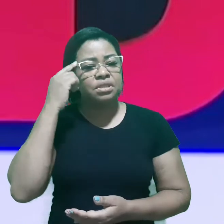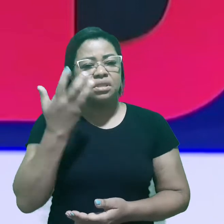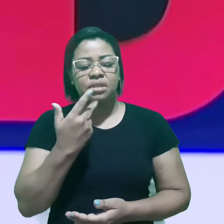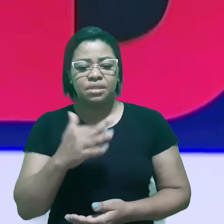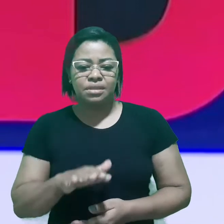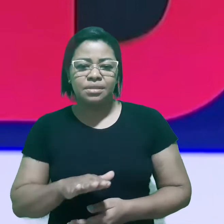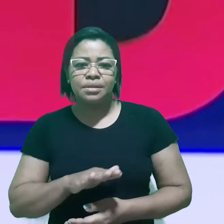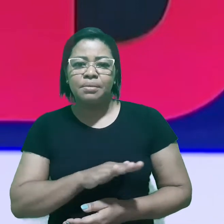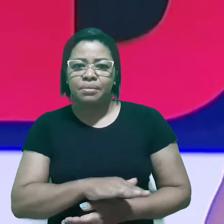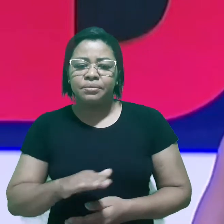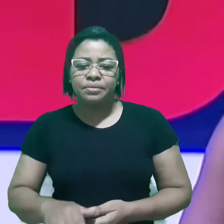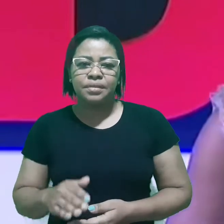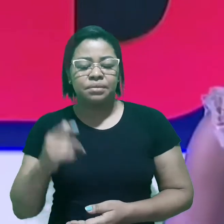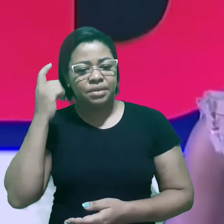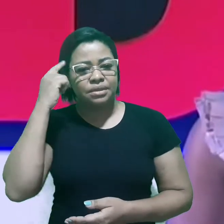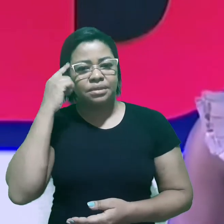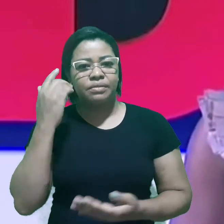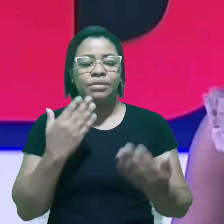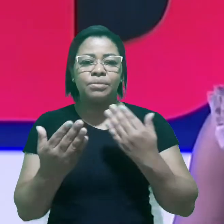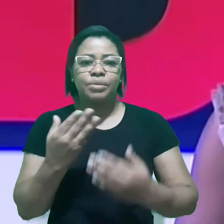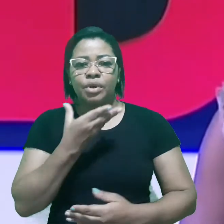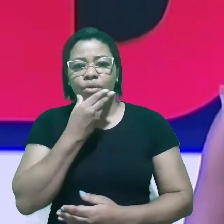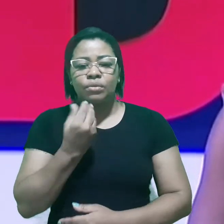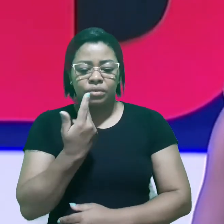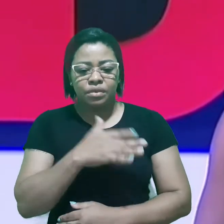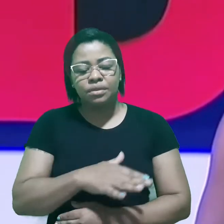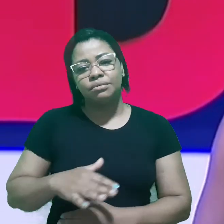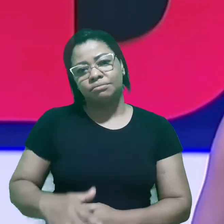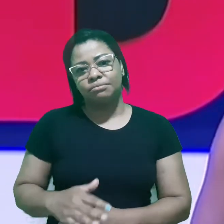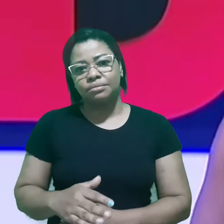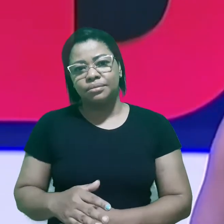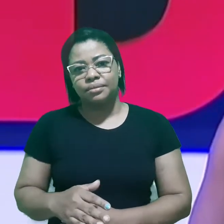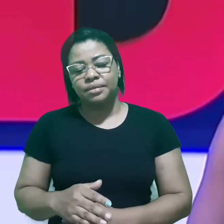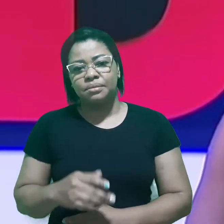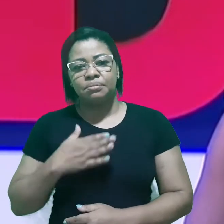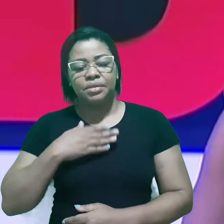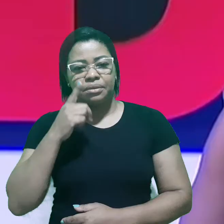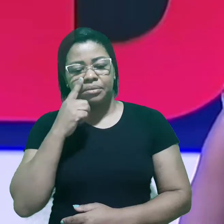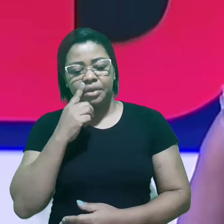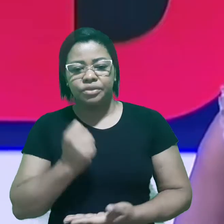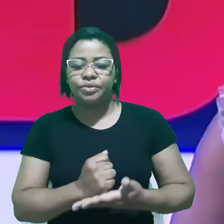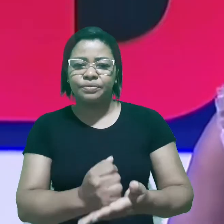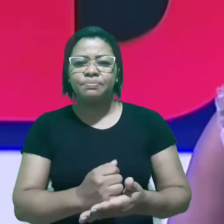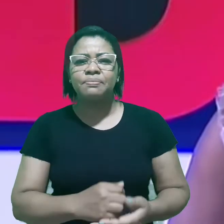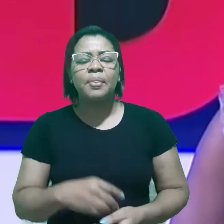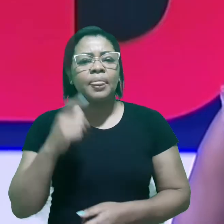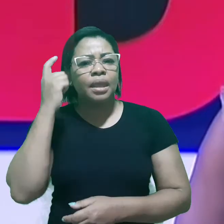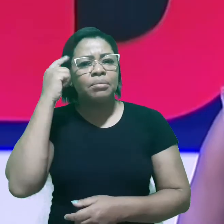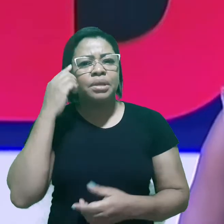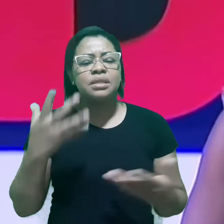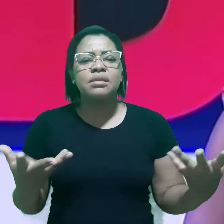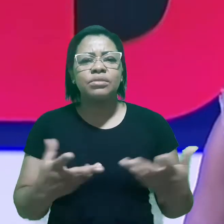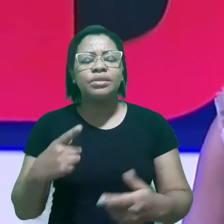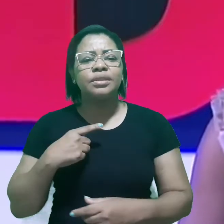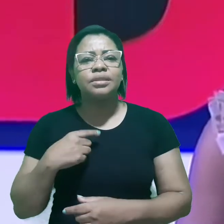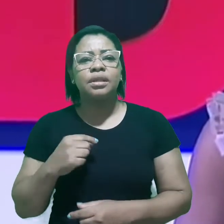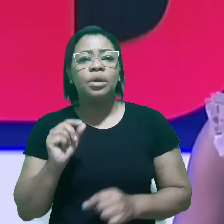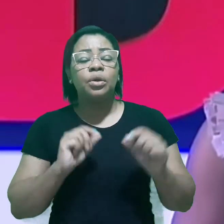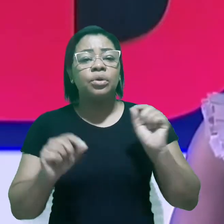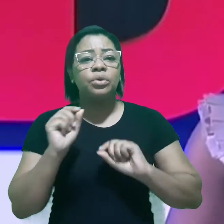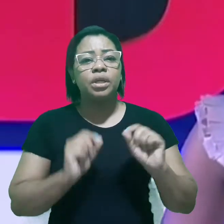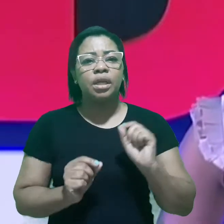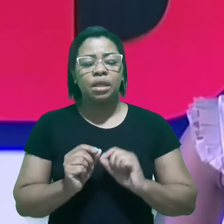essa única história da África vem da literatura ocidental. Então aqui temos uma citação de um mercador londrino chamado John Locke,